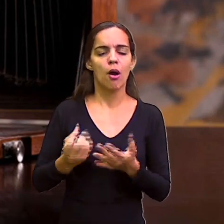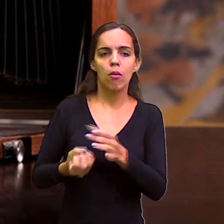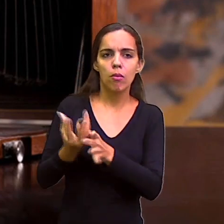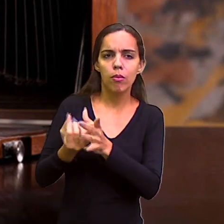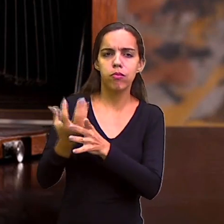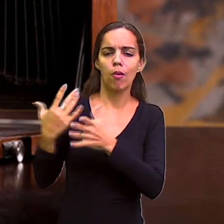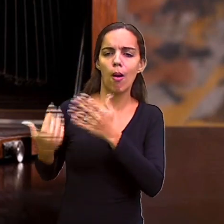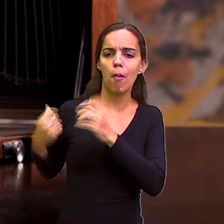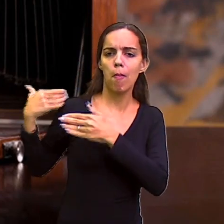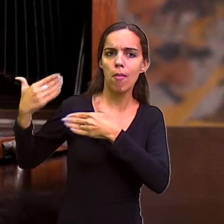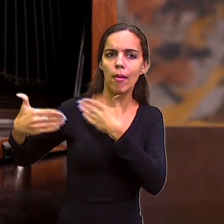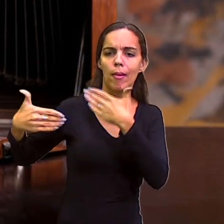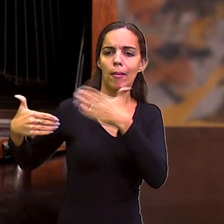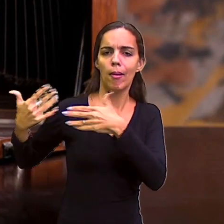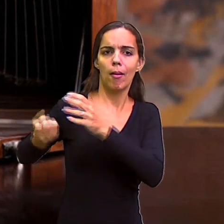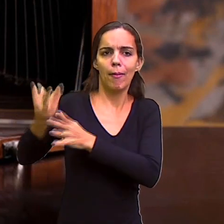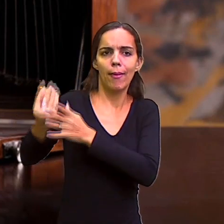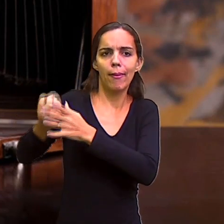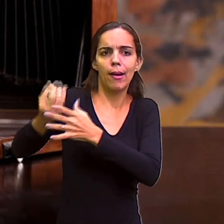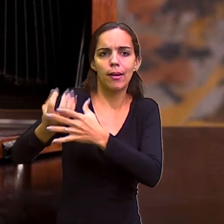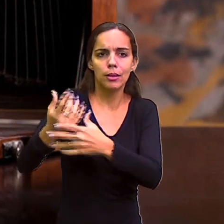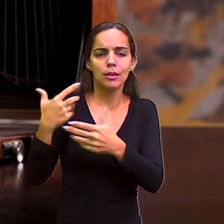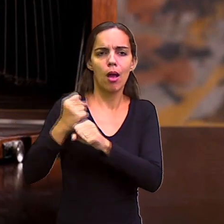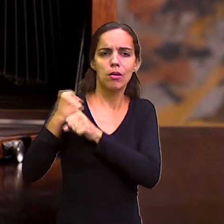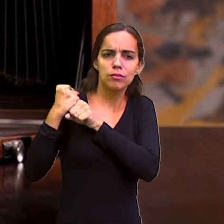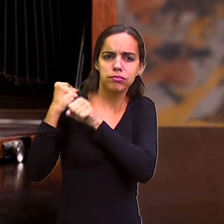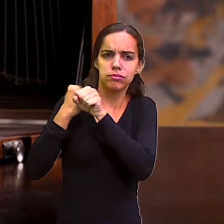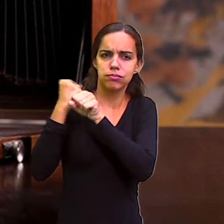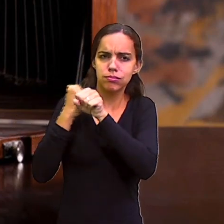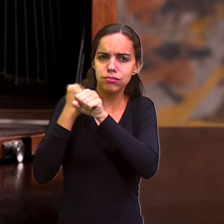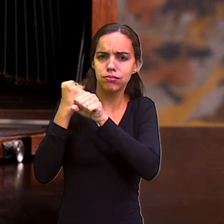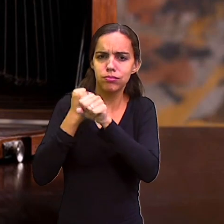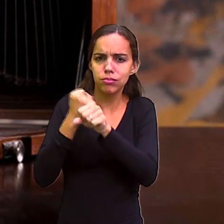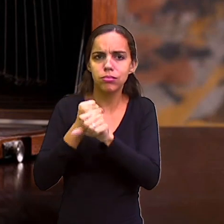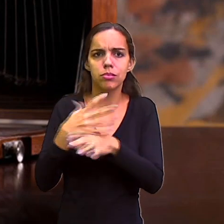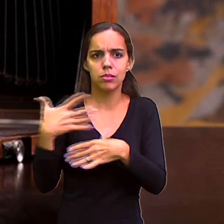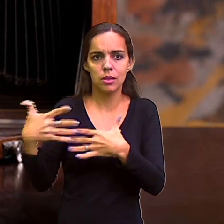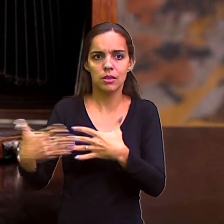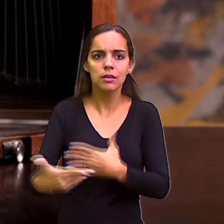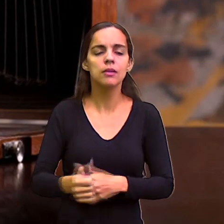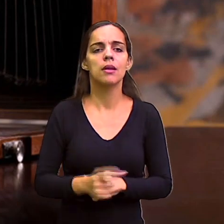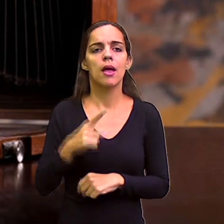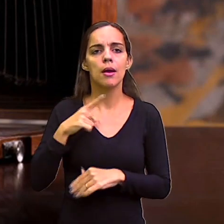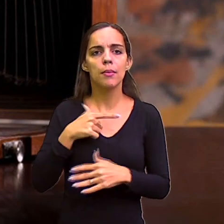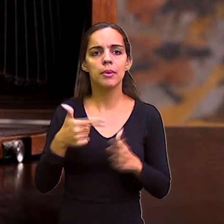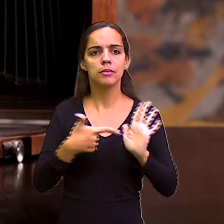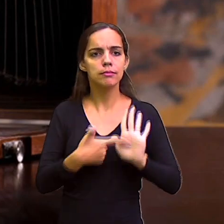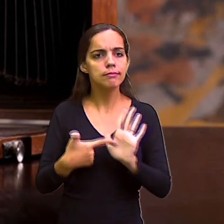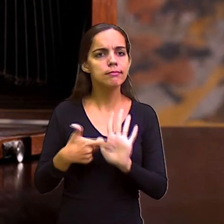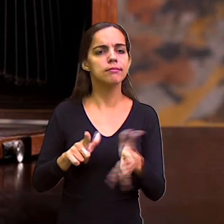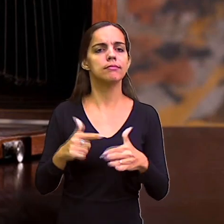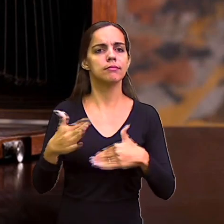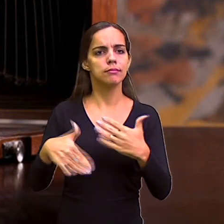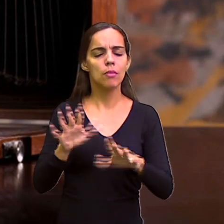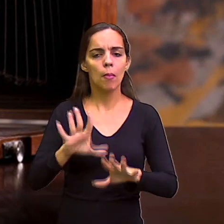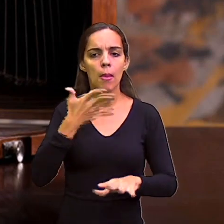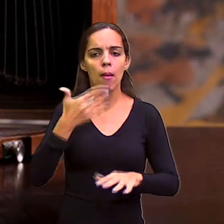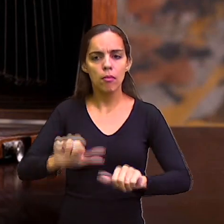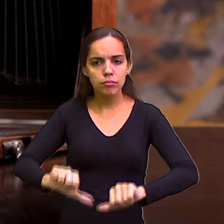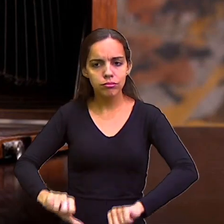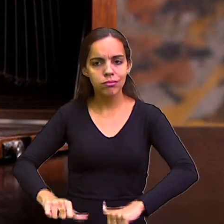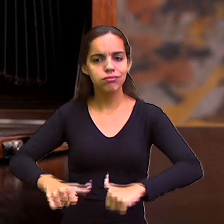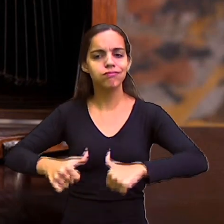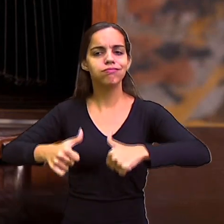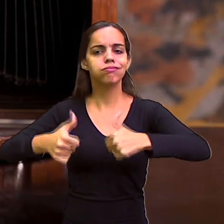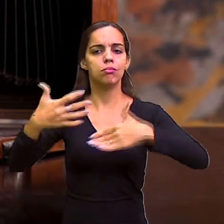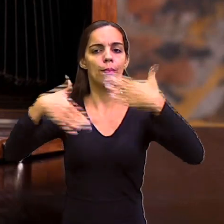surgindo e veio, né? Há muitos anos e anos se passou. E ele teve melhorias, teve